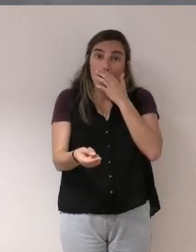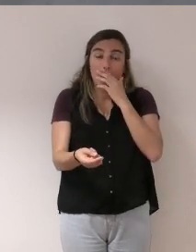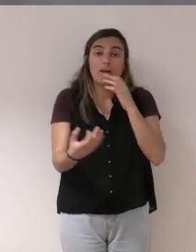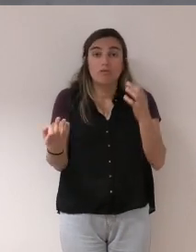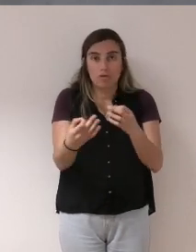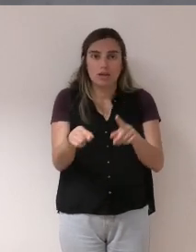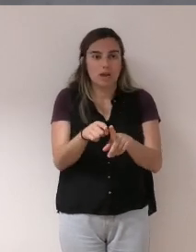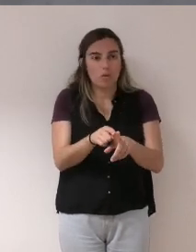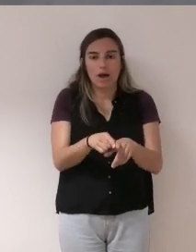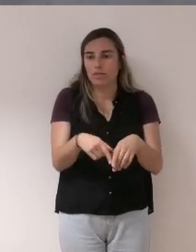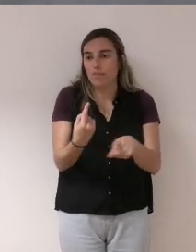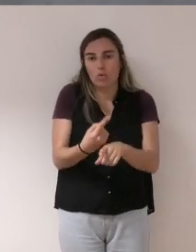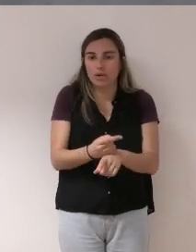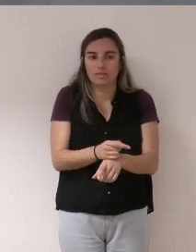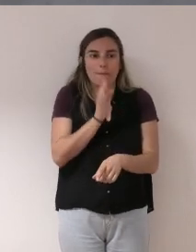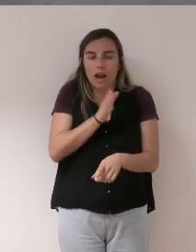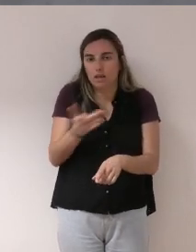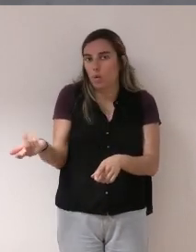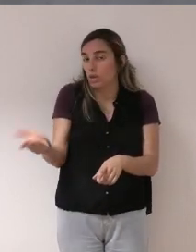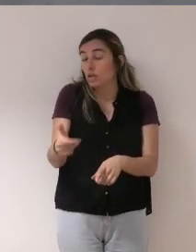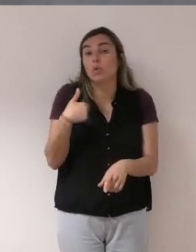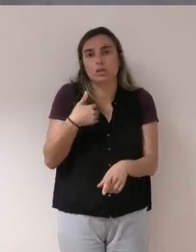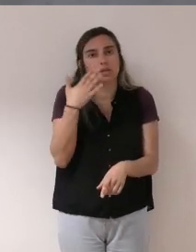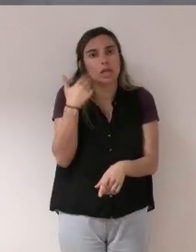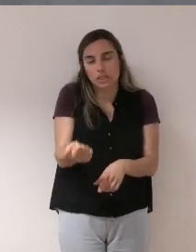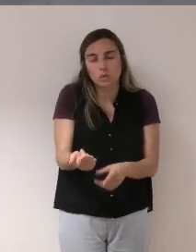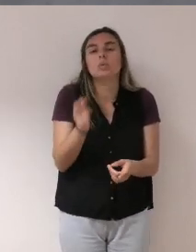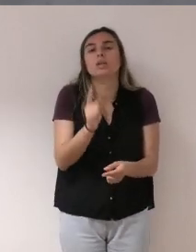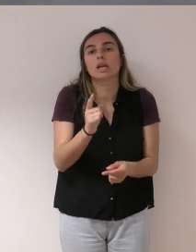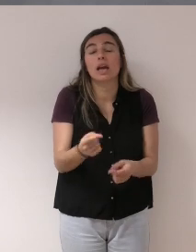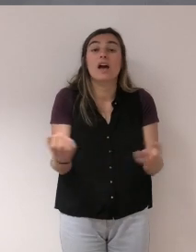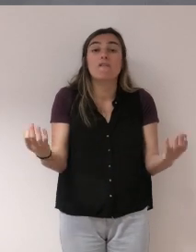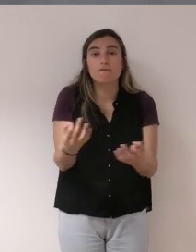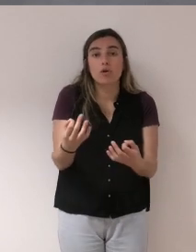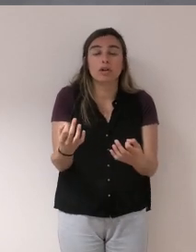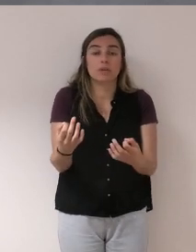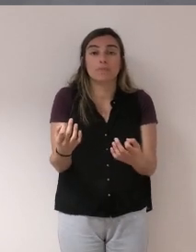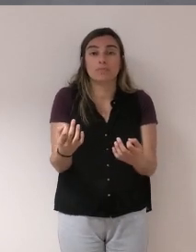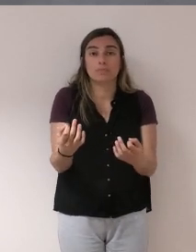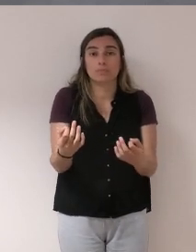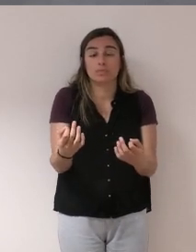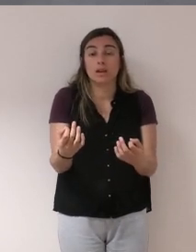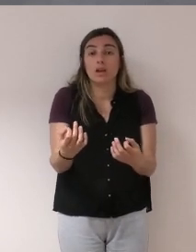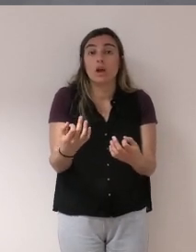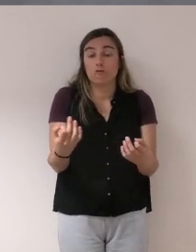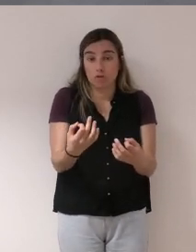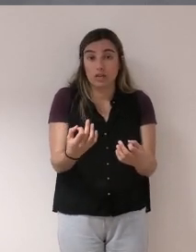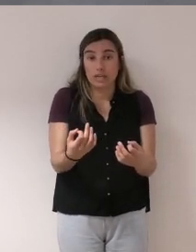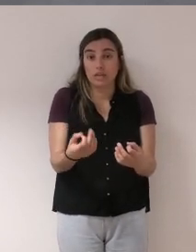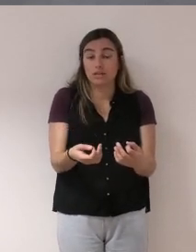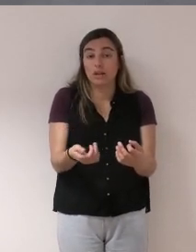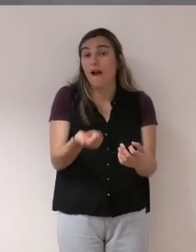dimensão ritual. Apesar de tudo, eu tento. A violência que vai emergir nos livros,